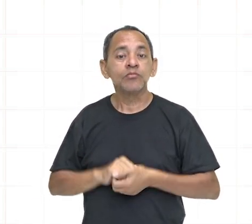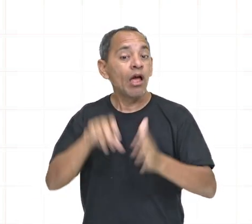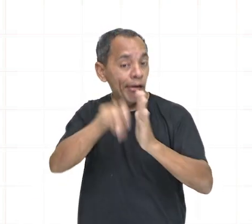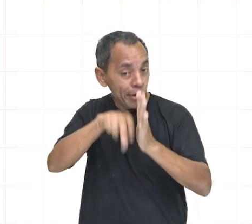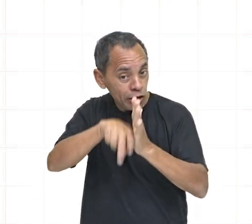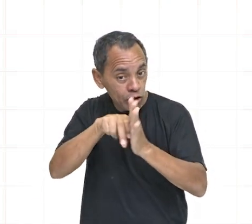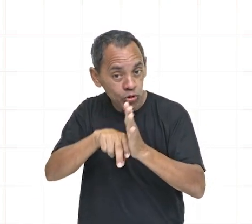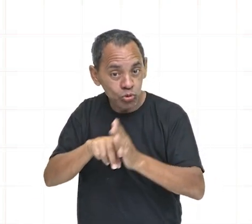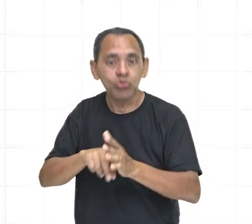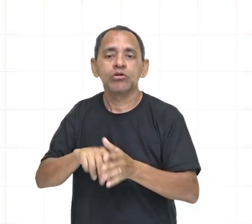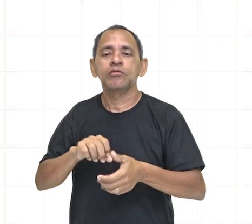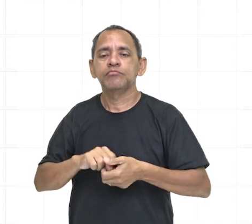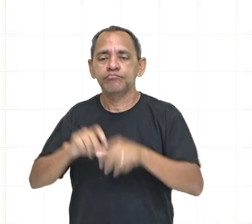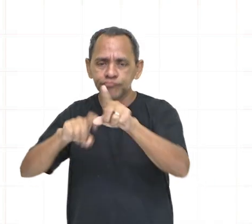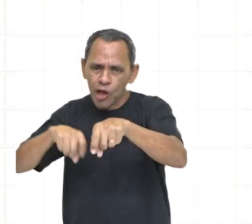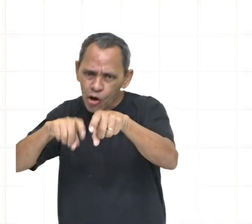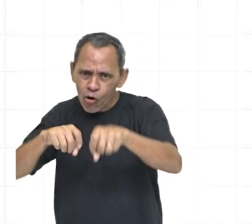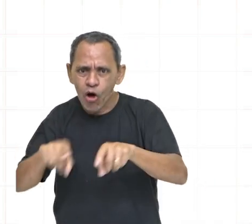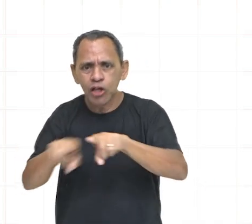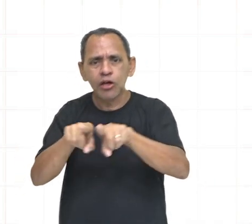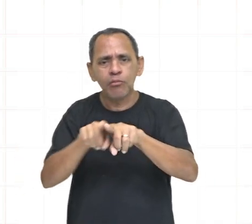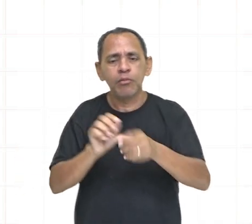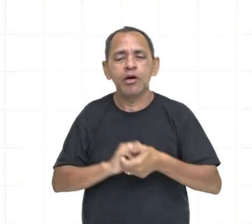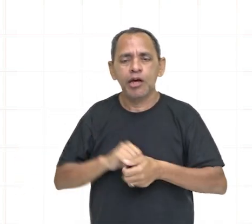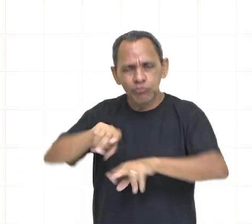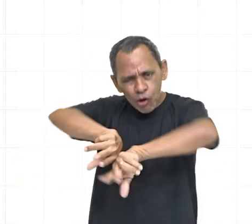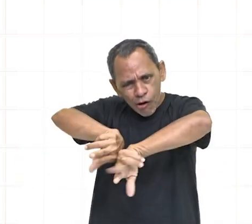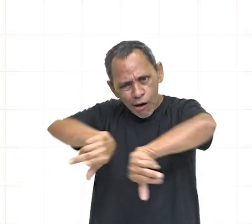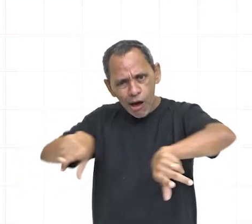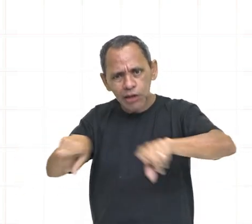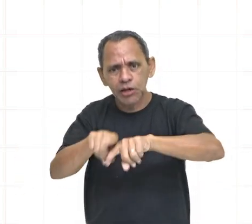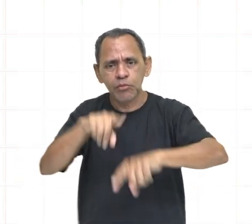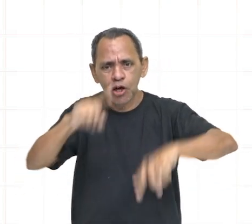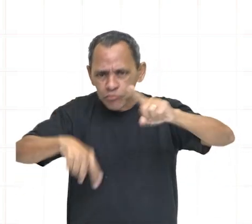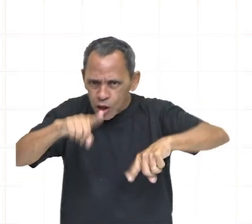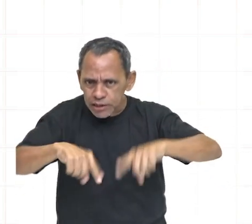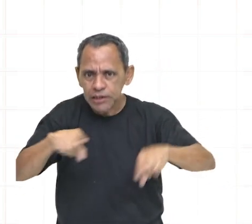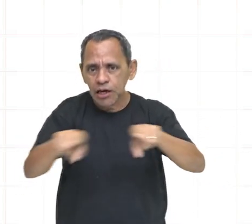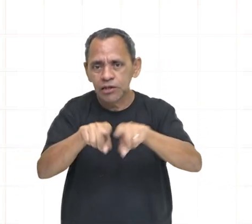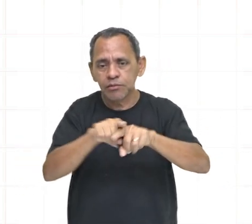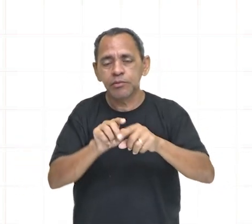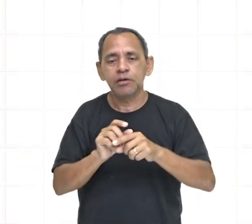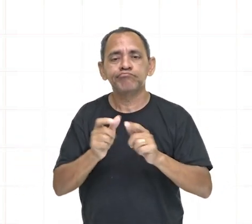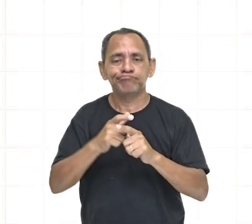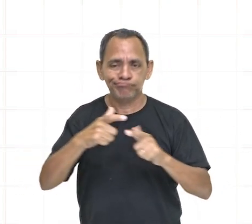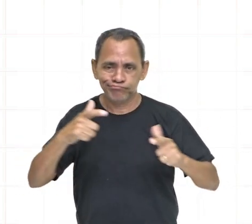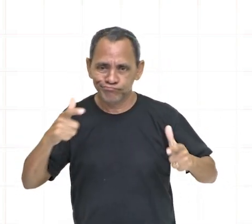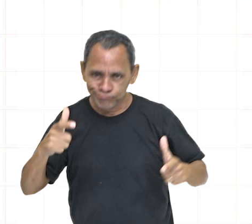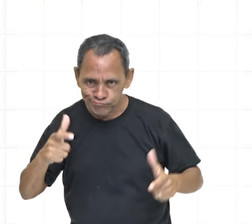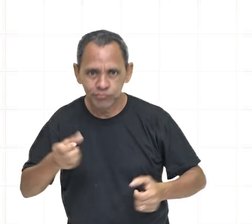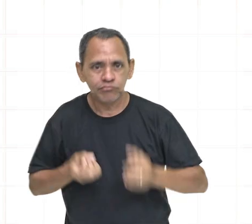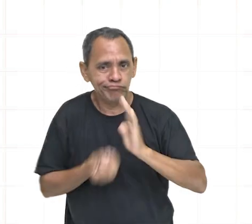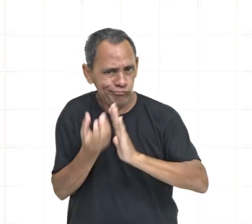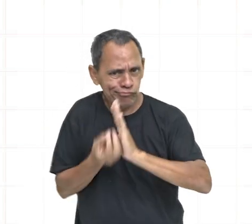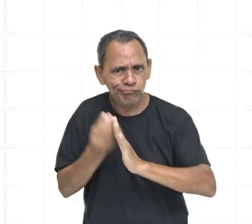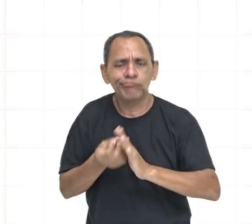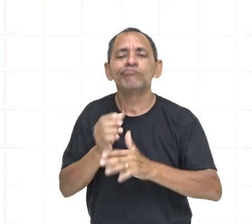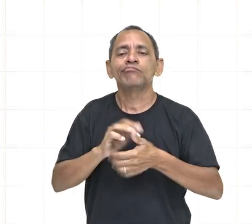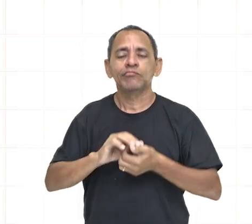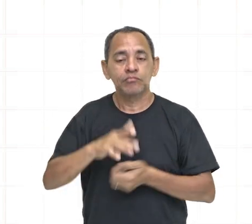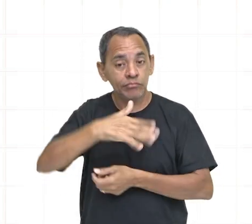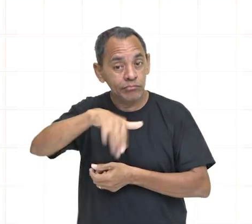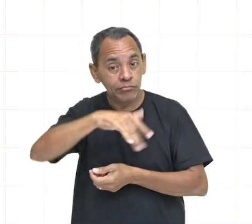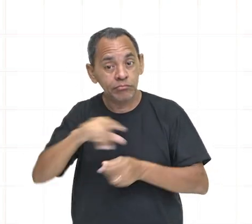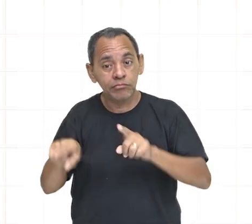pecuária, produção industrial e extrativista, o aumento da produção agropecuária no Brasil e o